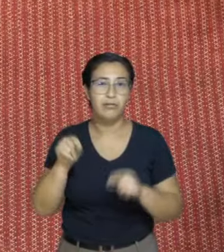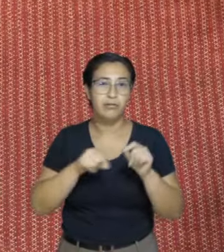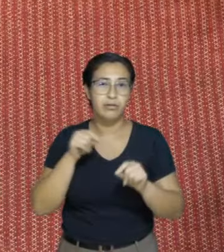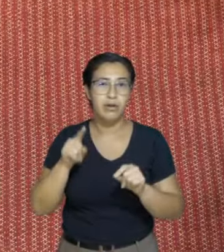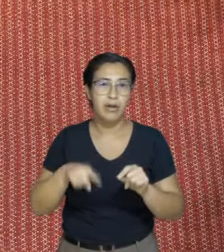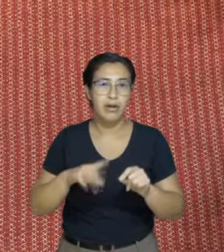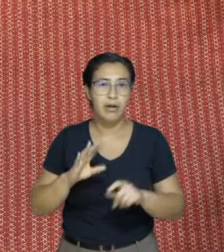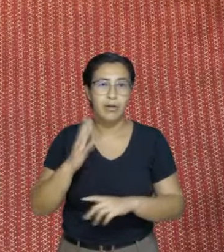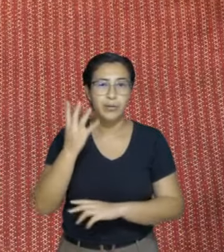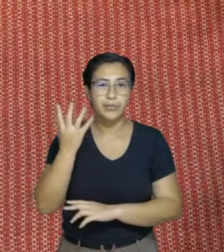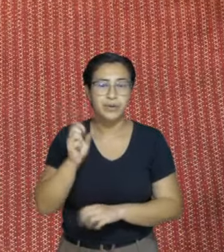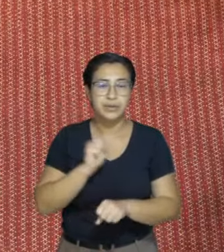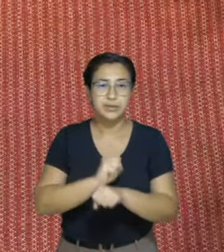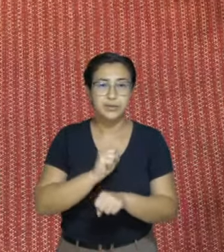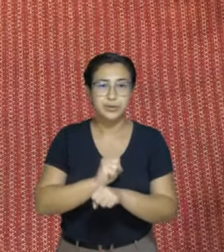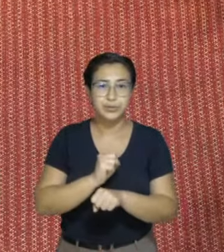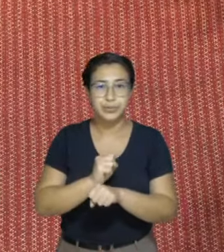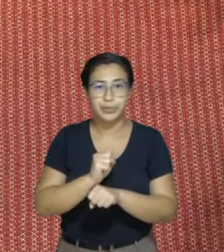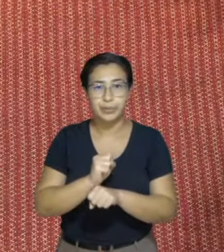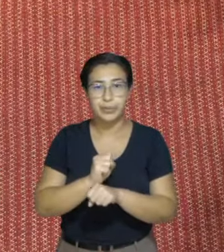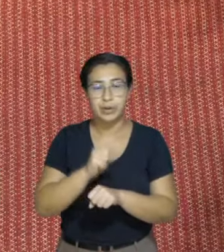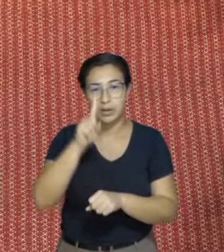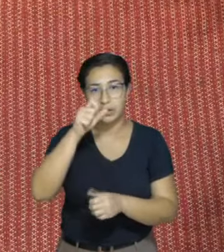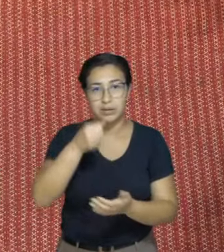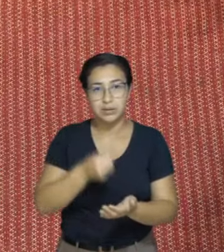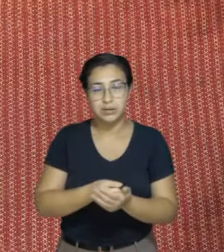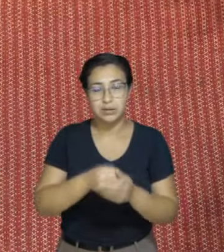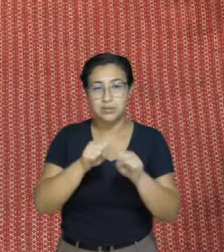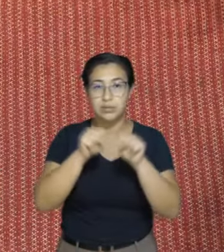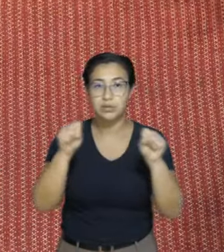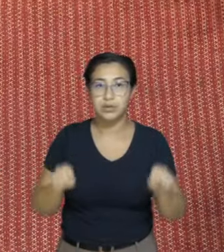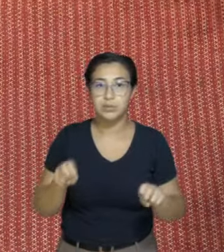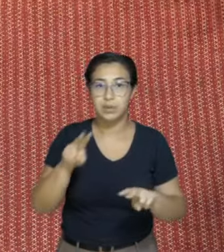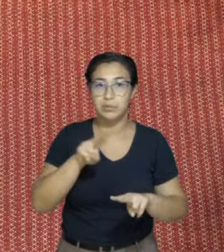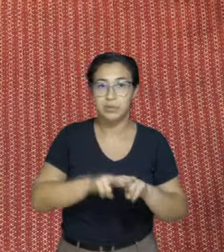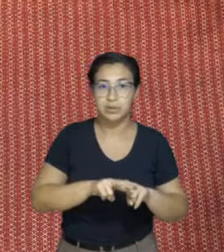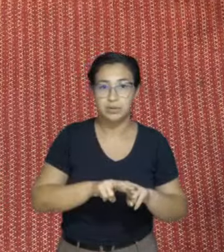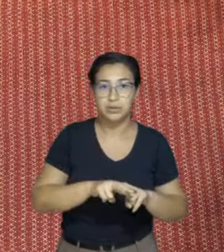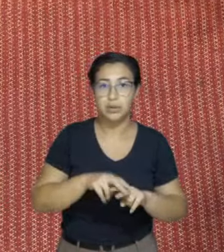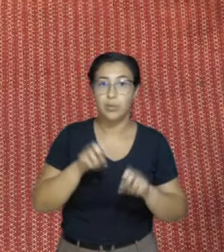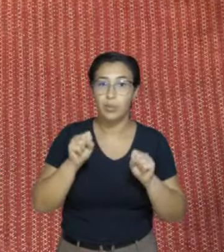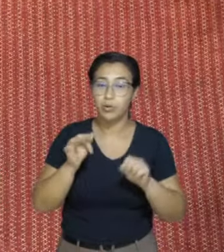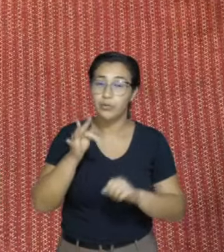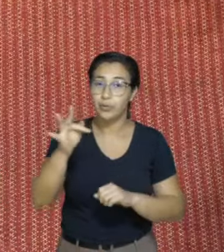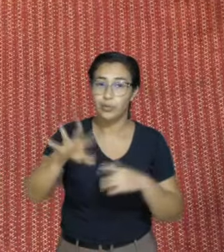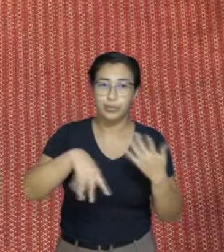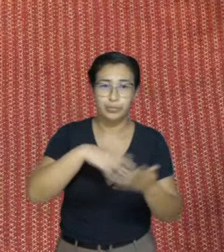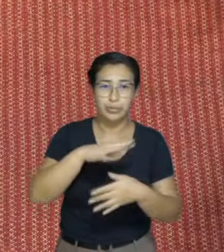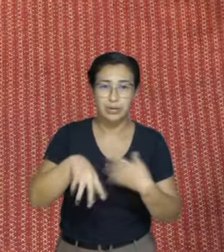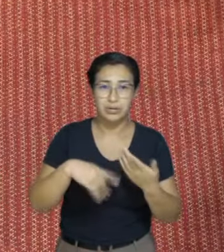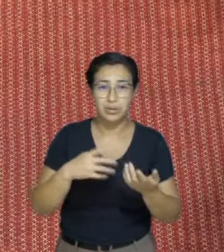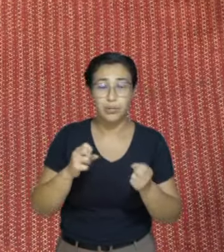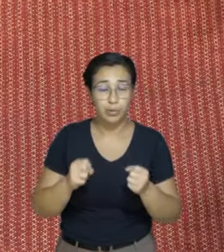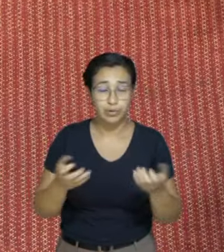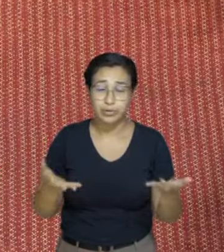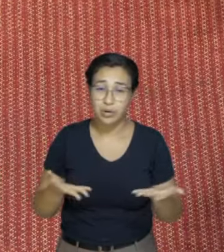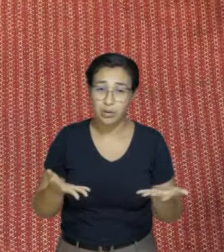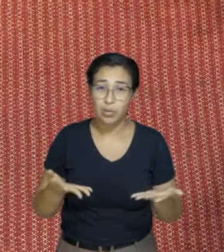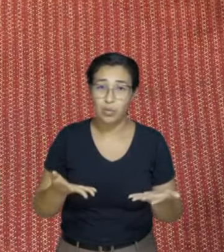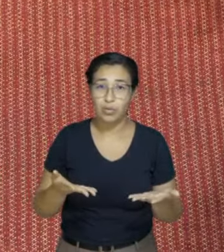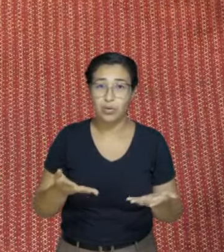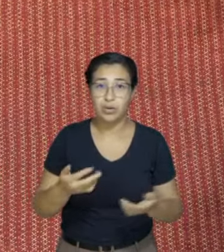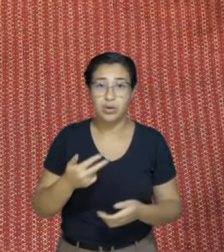situação que aguarda uma resolução do nosso sistema prisional que entrará em um verdadeiro colapso. E isso é imediato, e nós não podemos